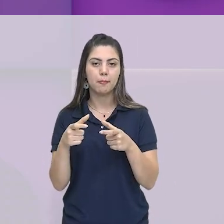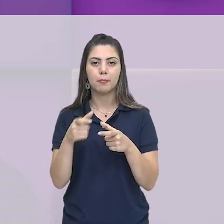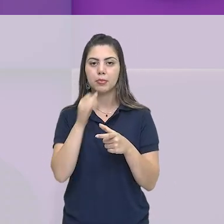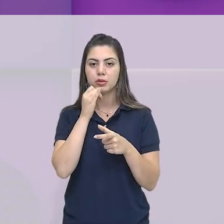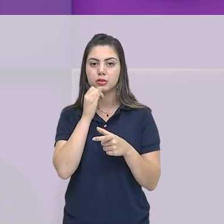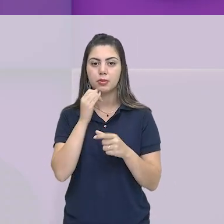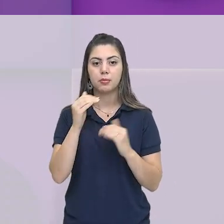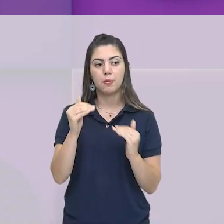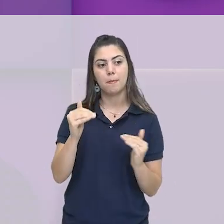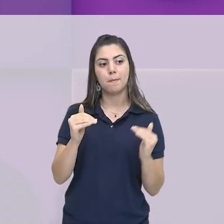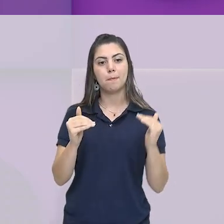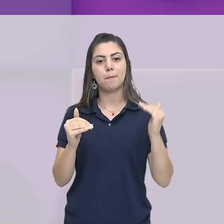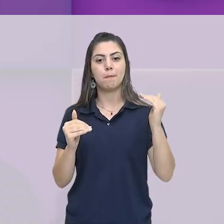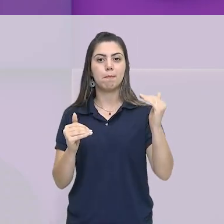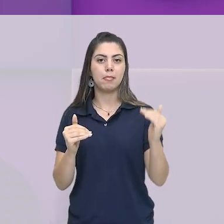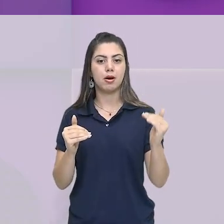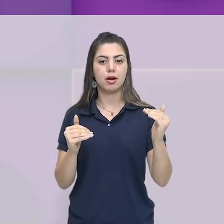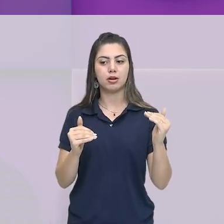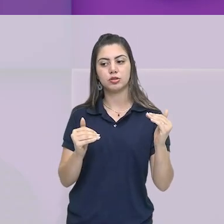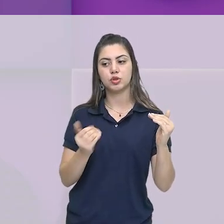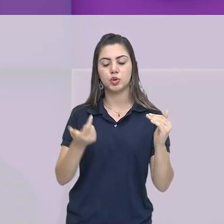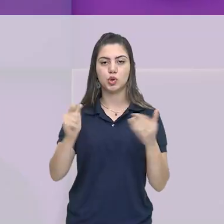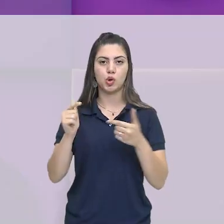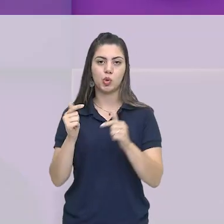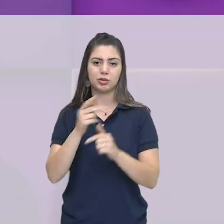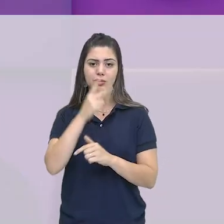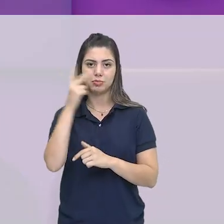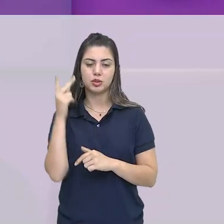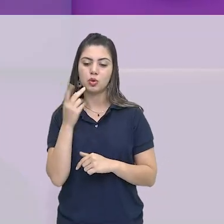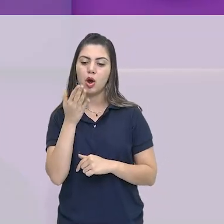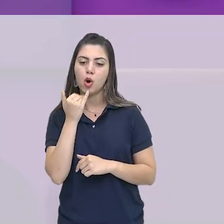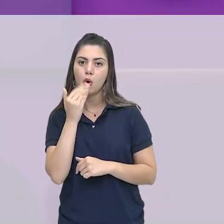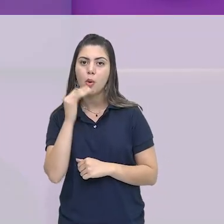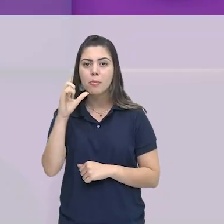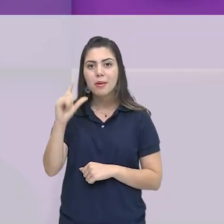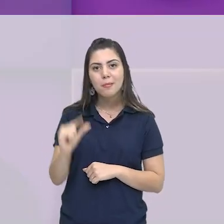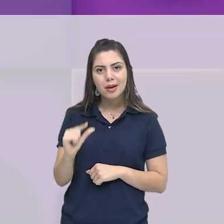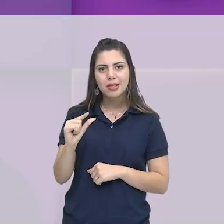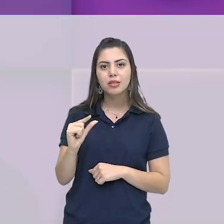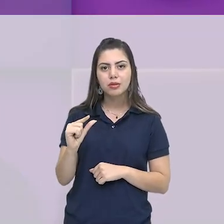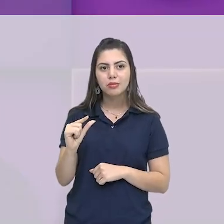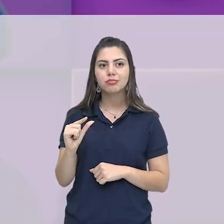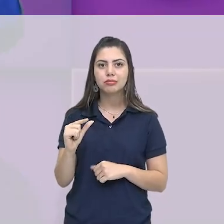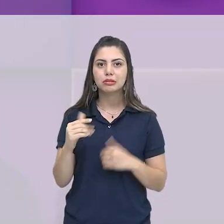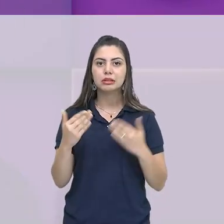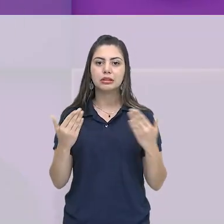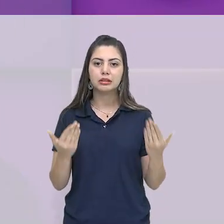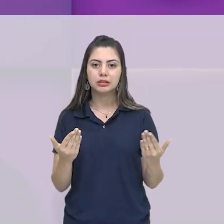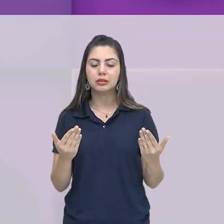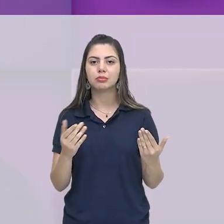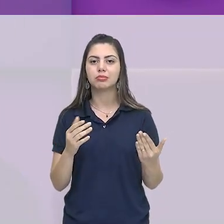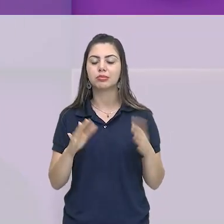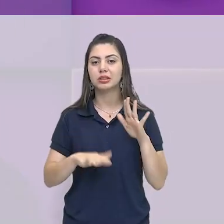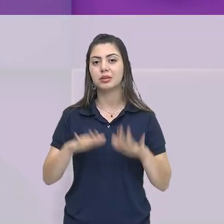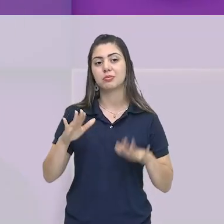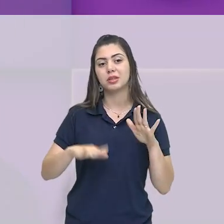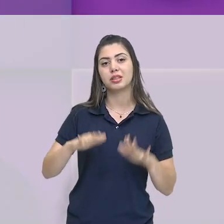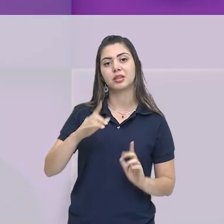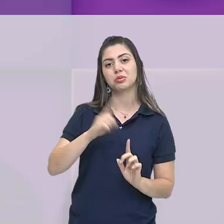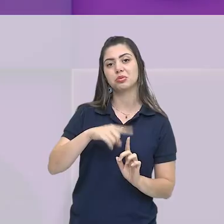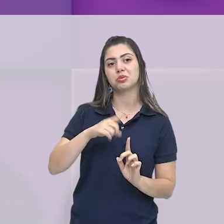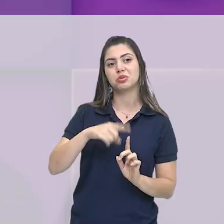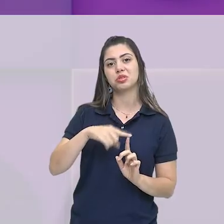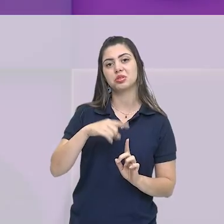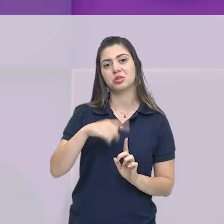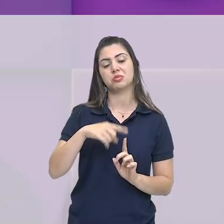mais, né, do que outras que consomem uma quantidade de calorias a menos. Então isso vai do biotipo